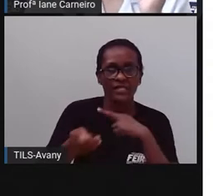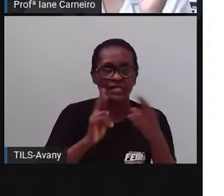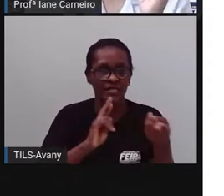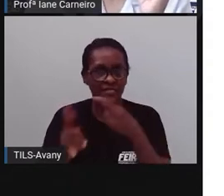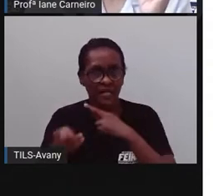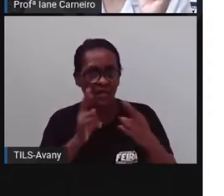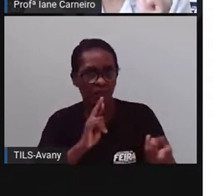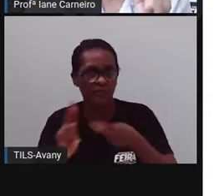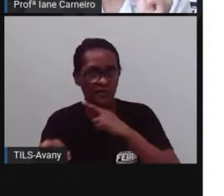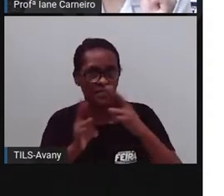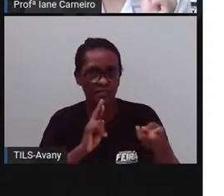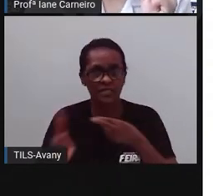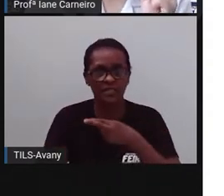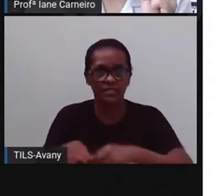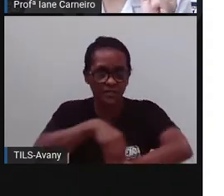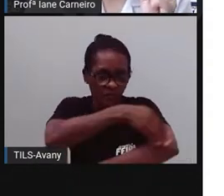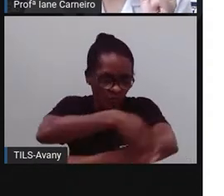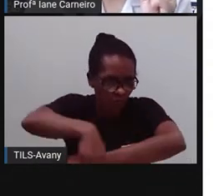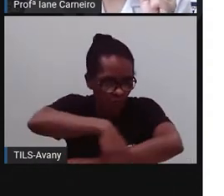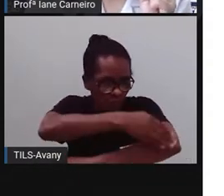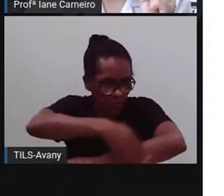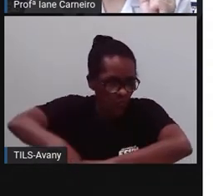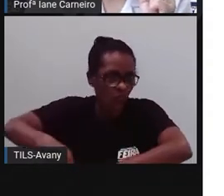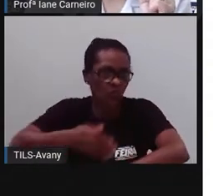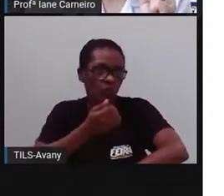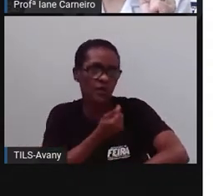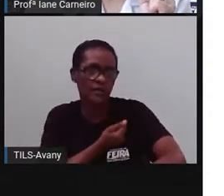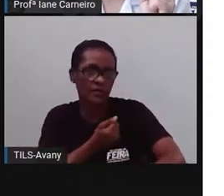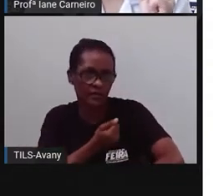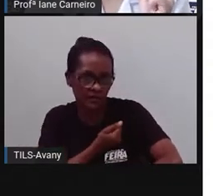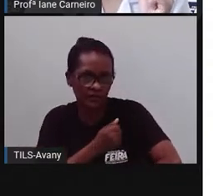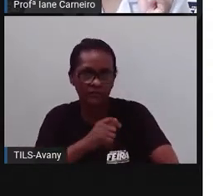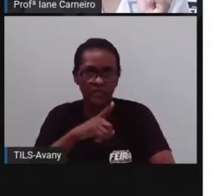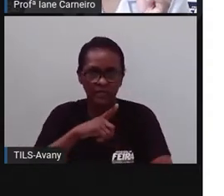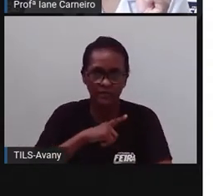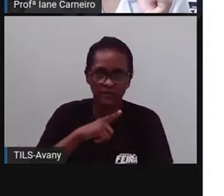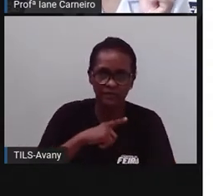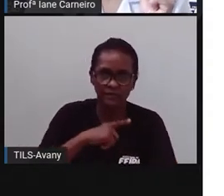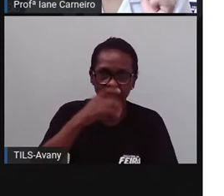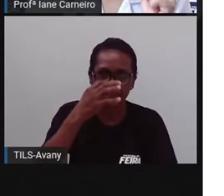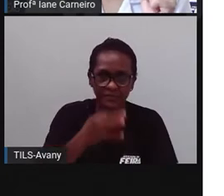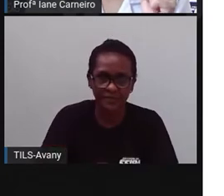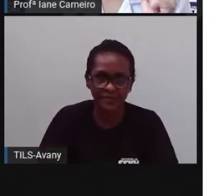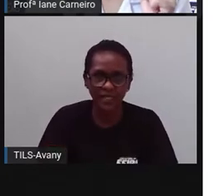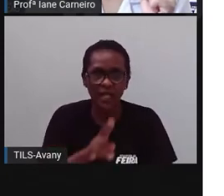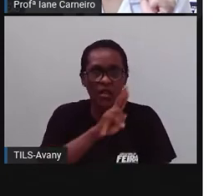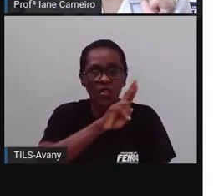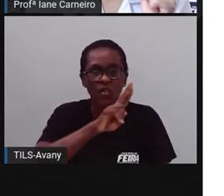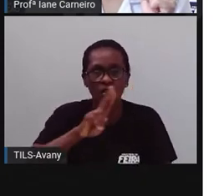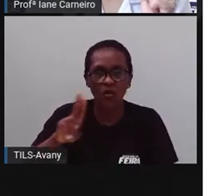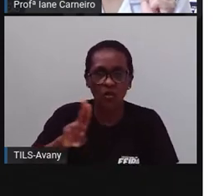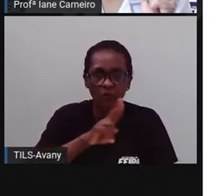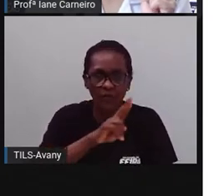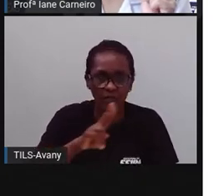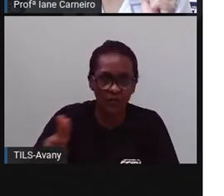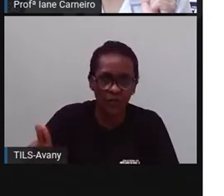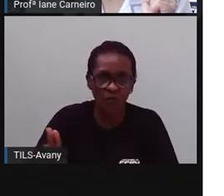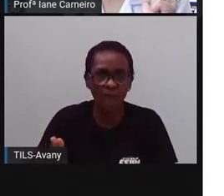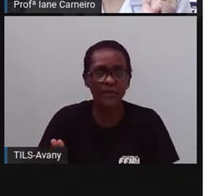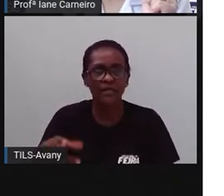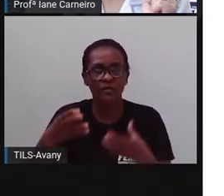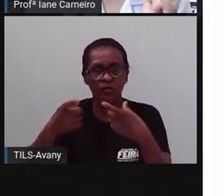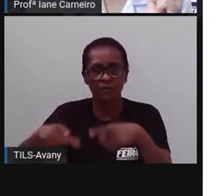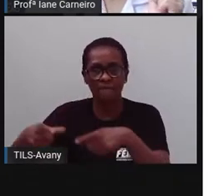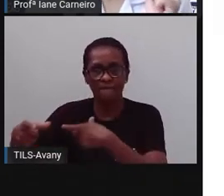aí tem o número do endereço do local onde e se a festa o nome é o da do